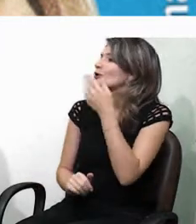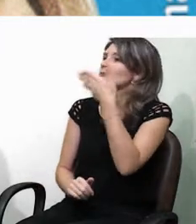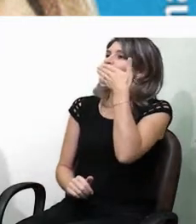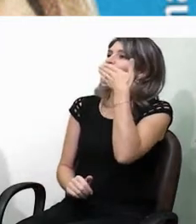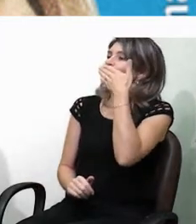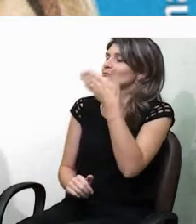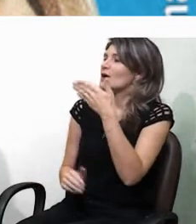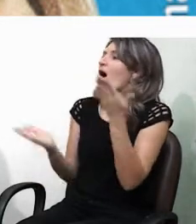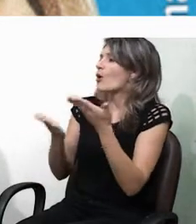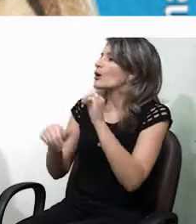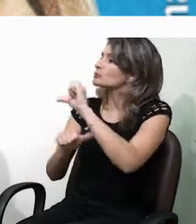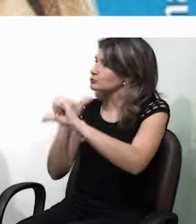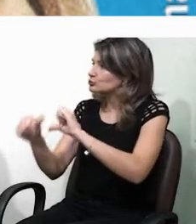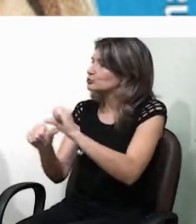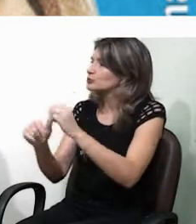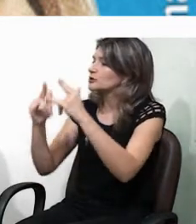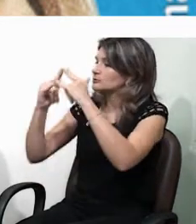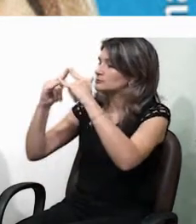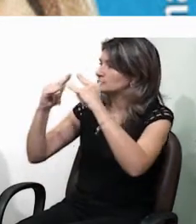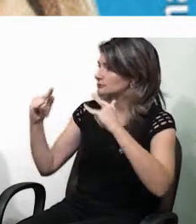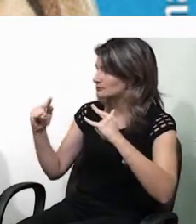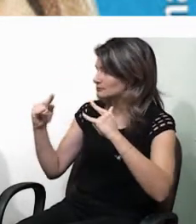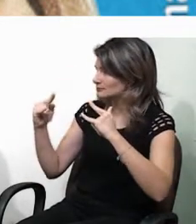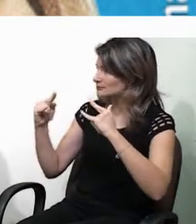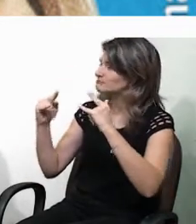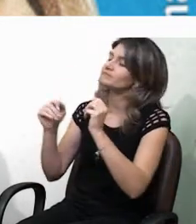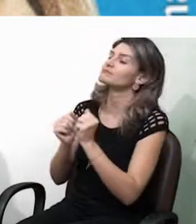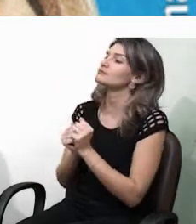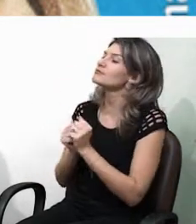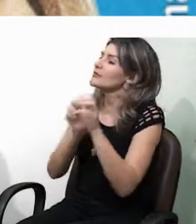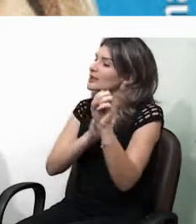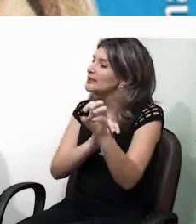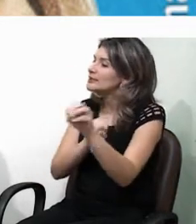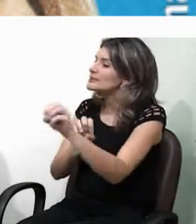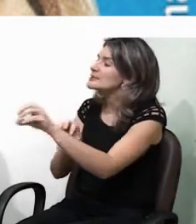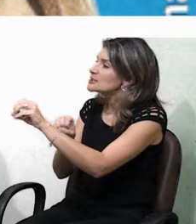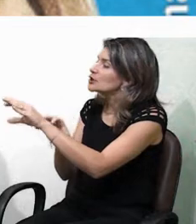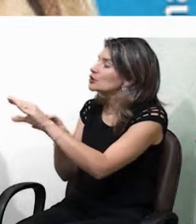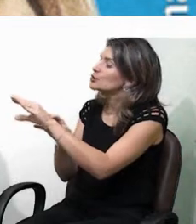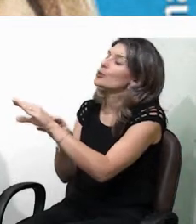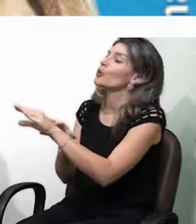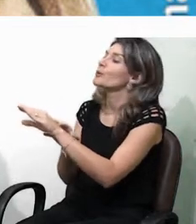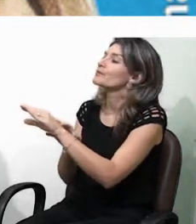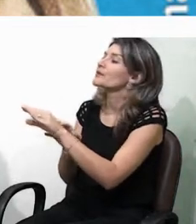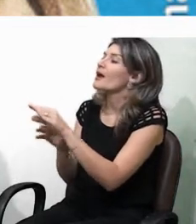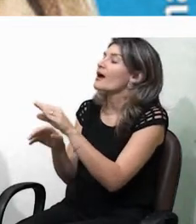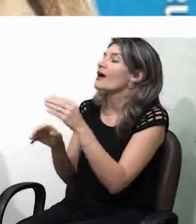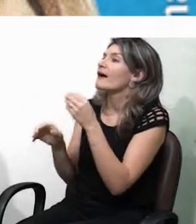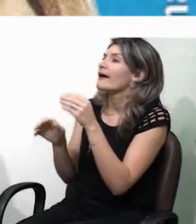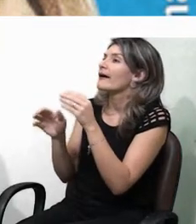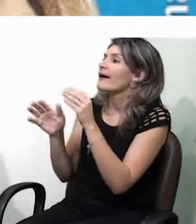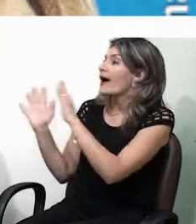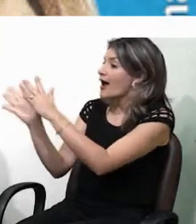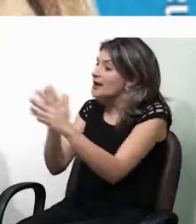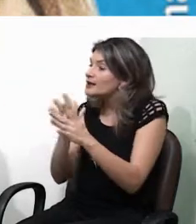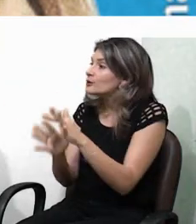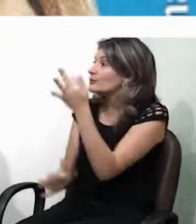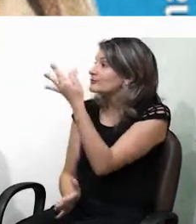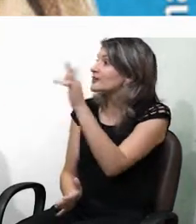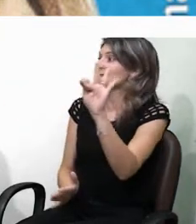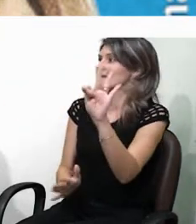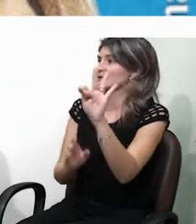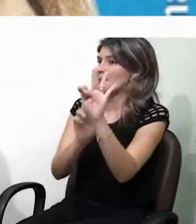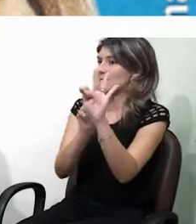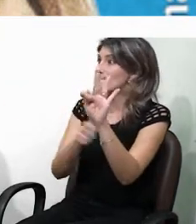hoje. Então, desde então, ele ensinou a língua de sinais francesa, e a partir da língua de sinais